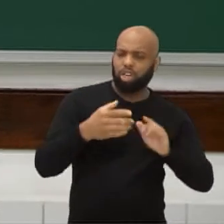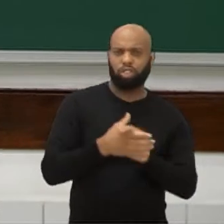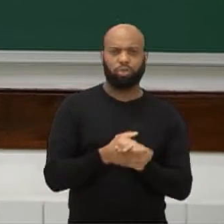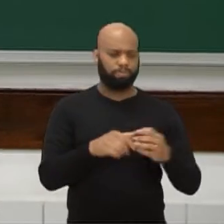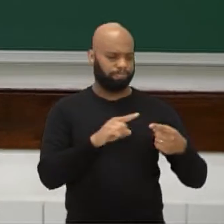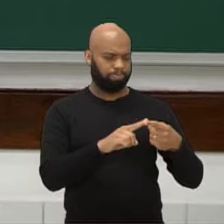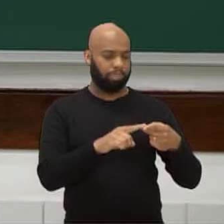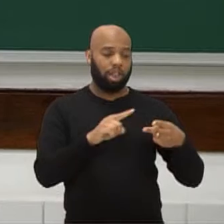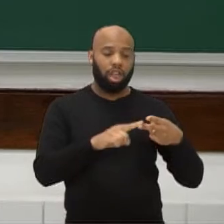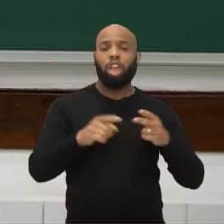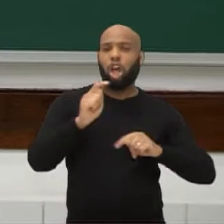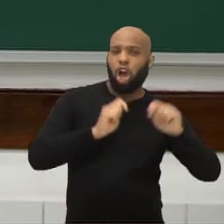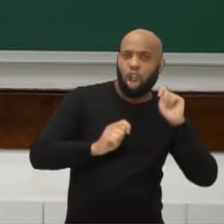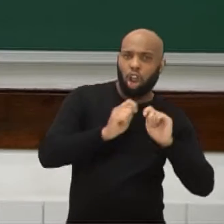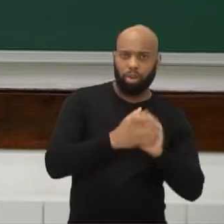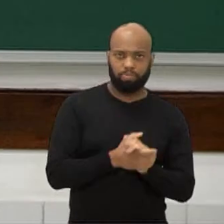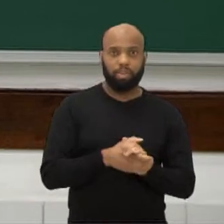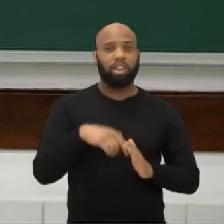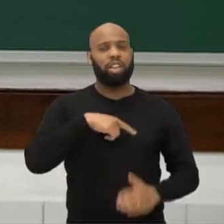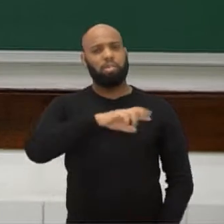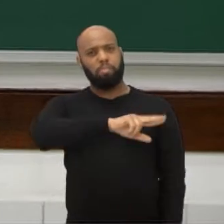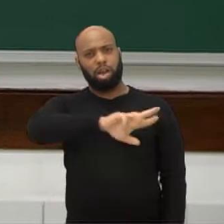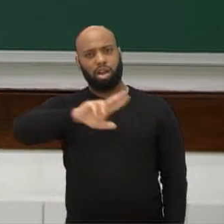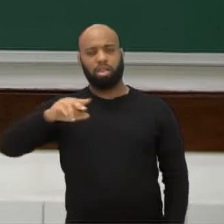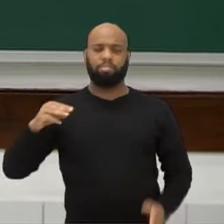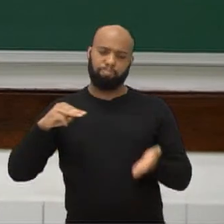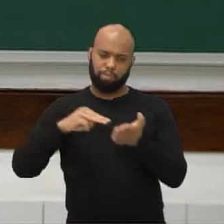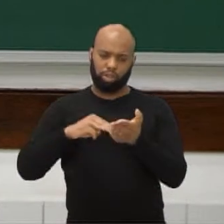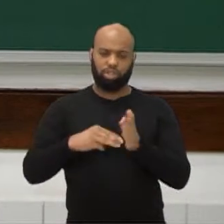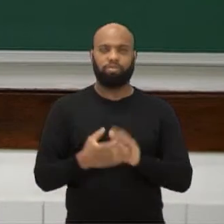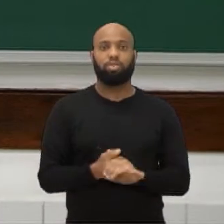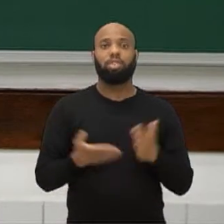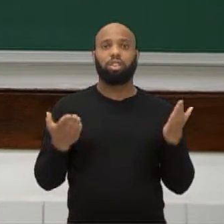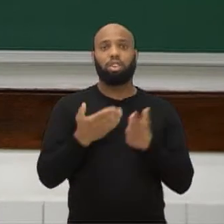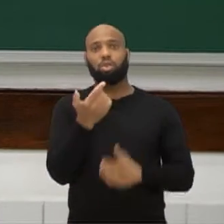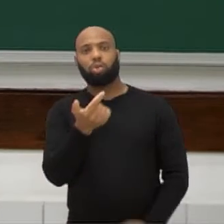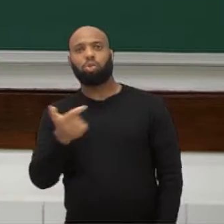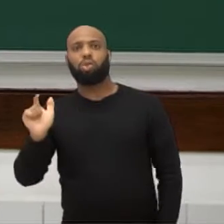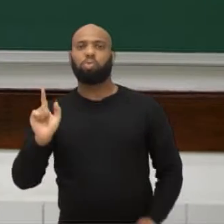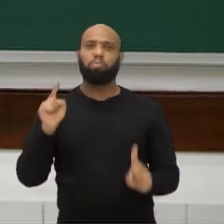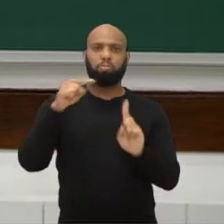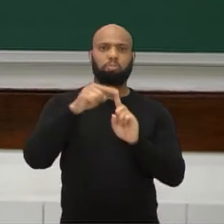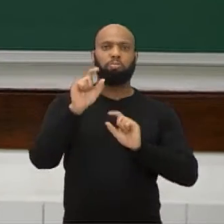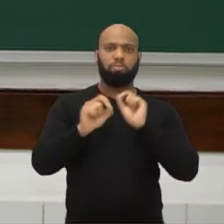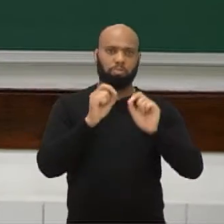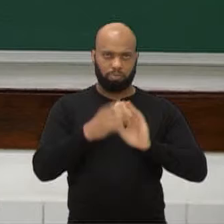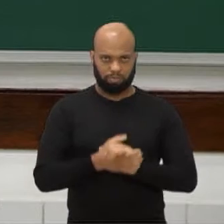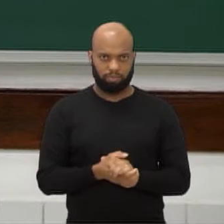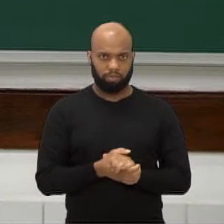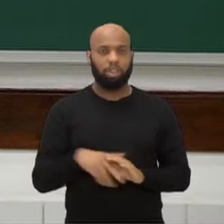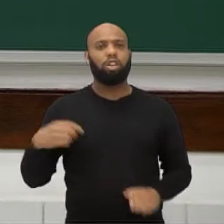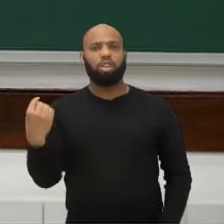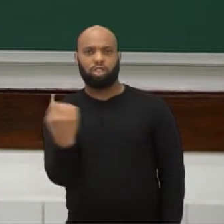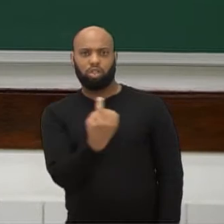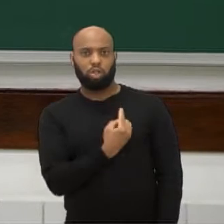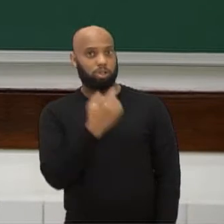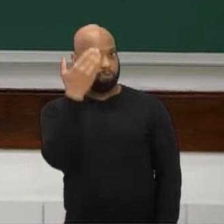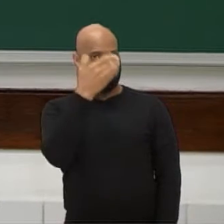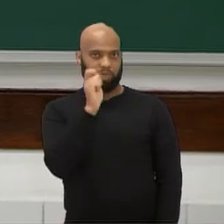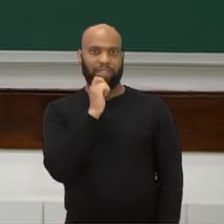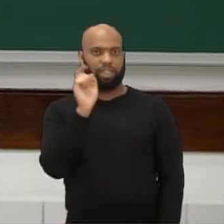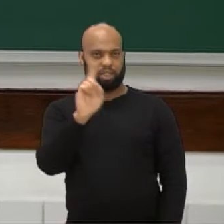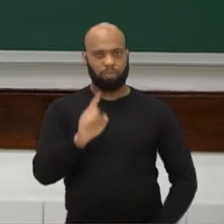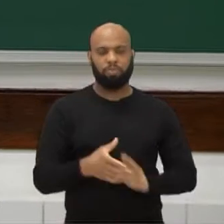econômico. Então, teve uma diversidade. Agora, o nosso outro objetivo a gente ainda não viu,